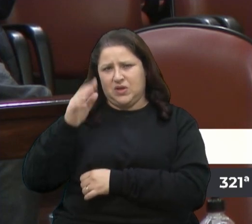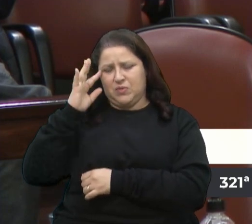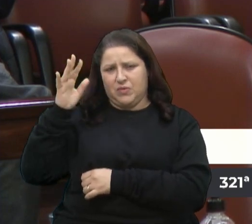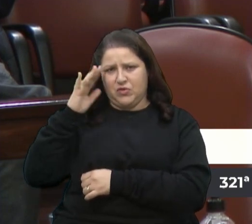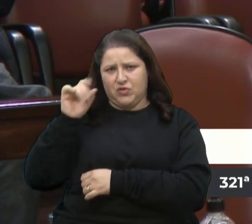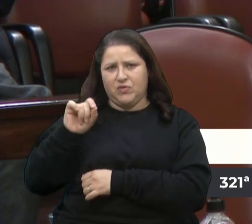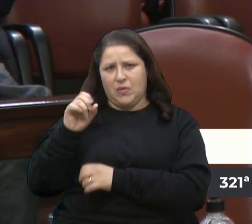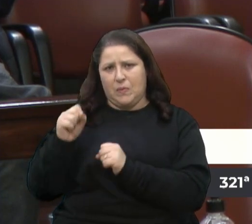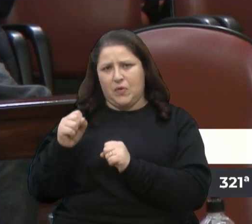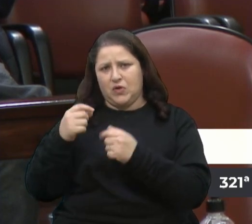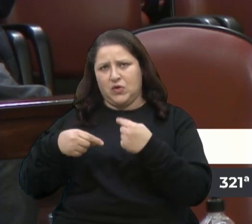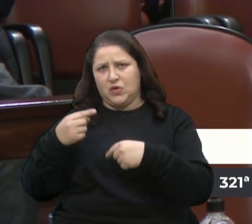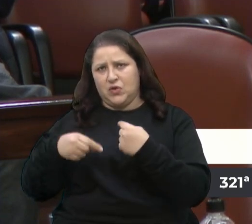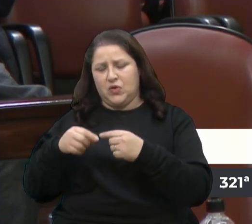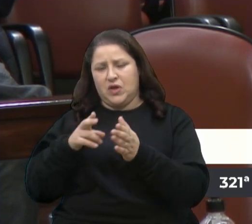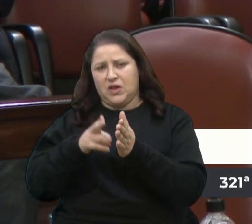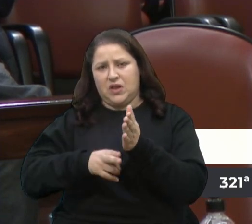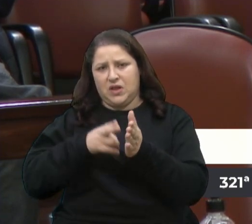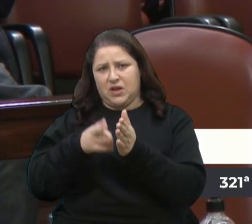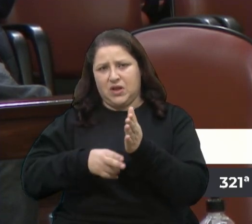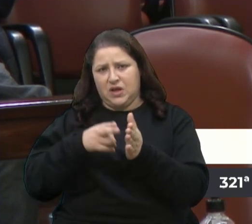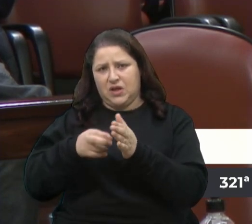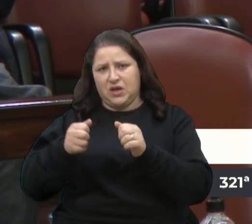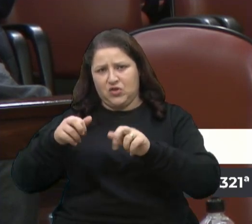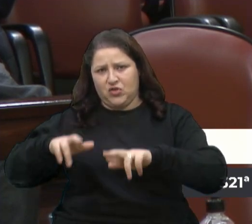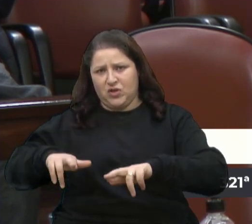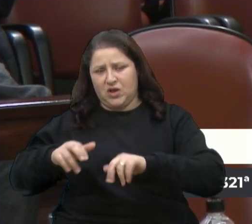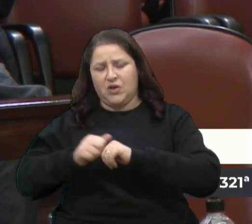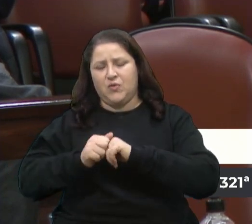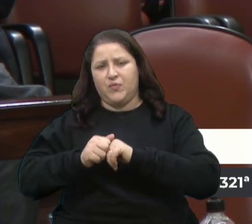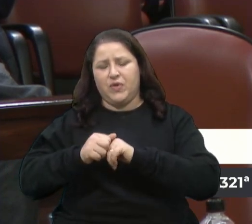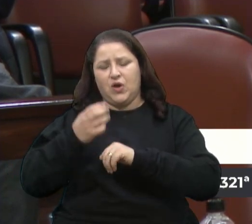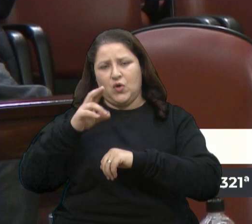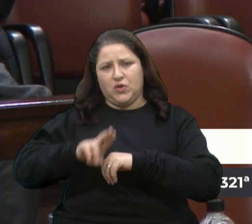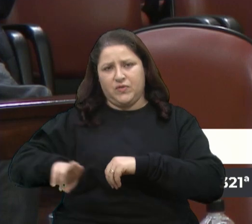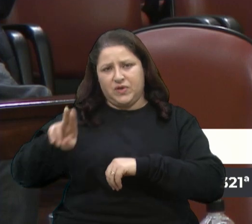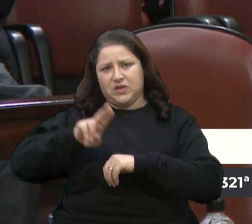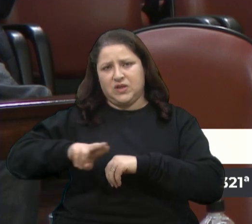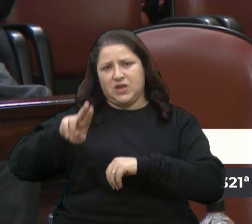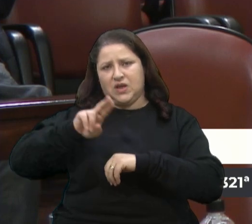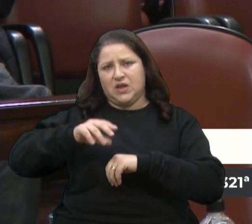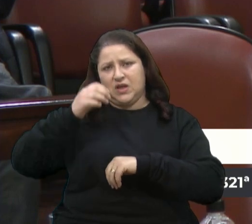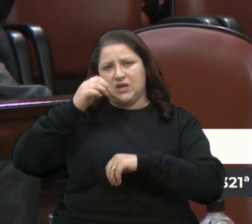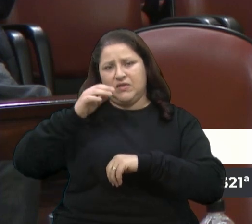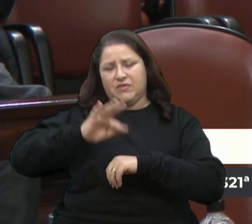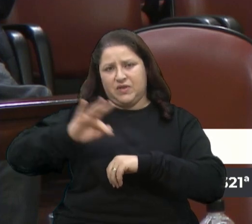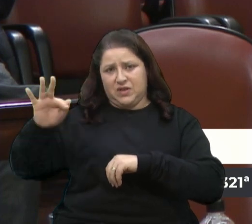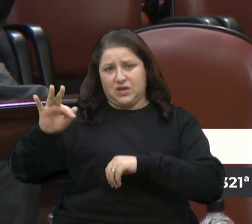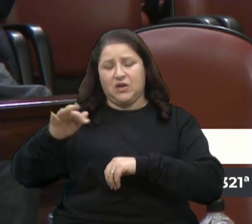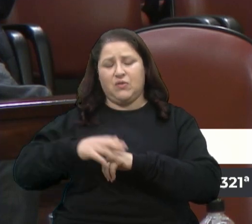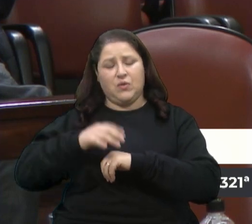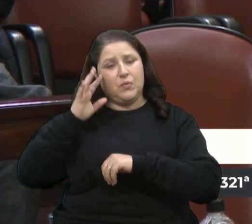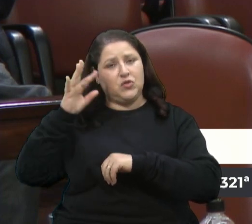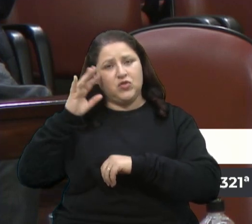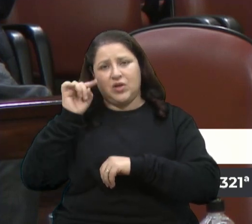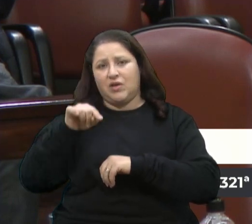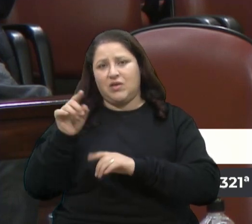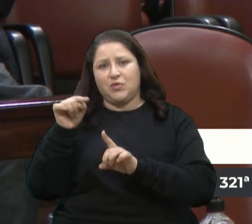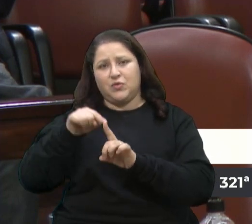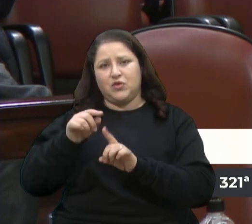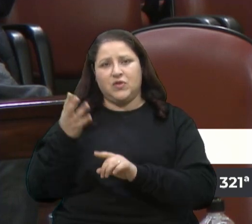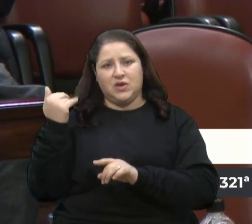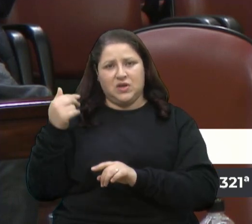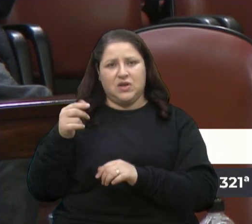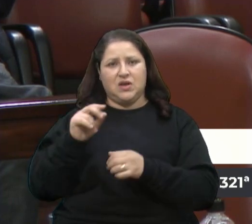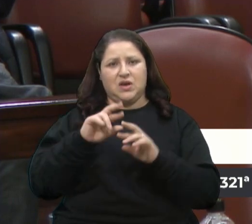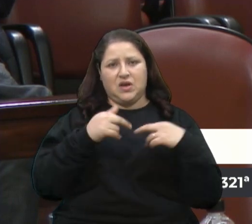pudesse discutir o trem regional, para que a gente pudesse discutir a Universidade Federal. Eu falei lá naquela reunião da mesa, eu disse assim, nós